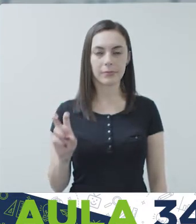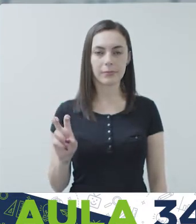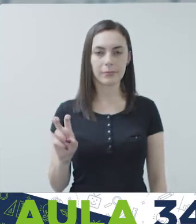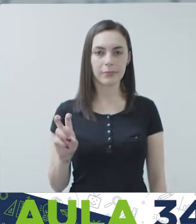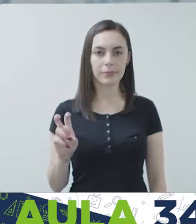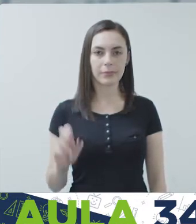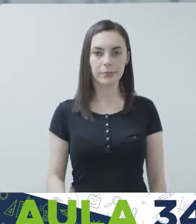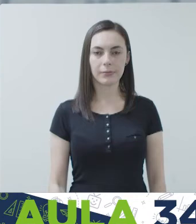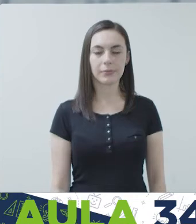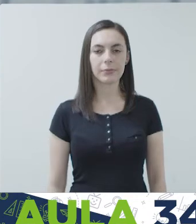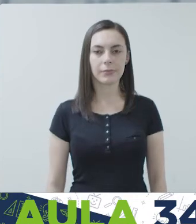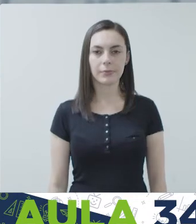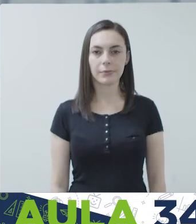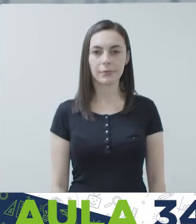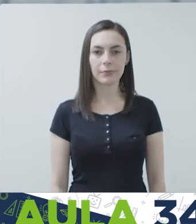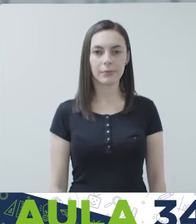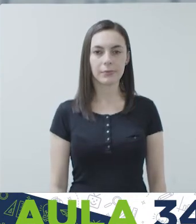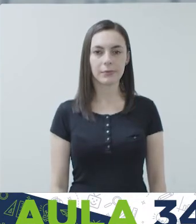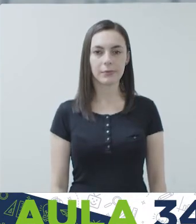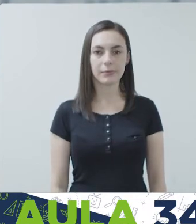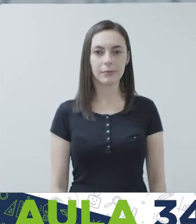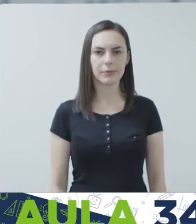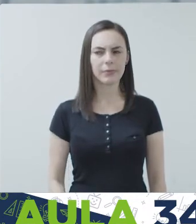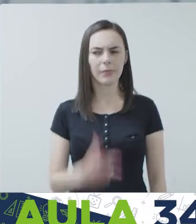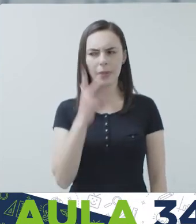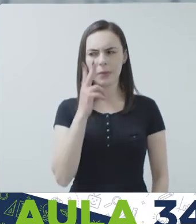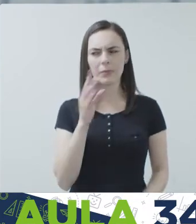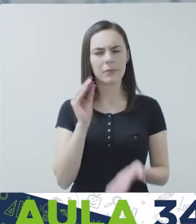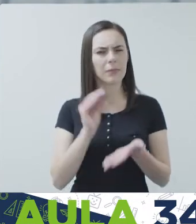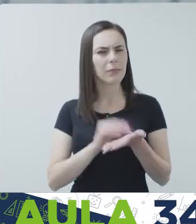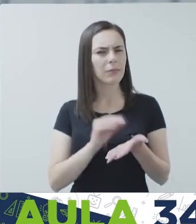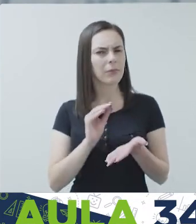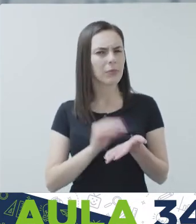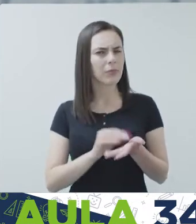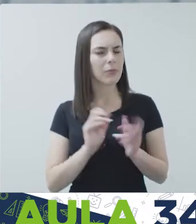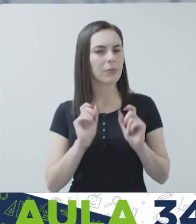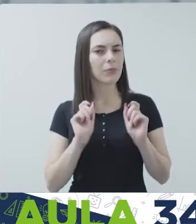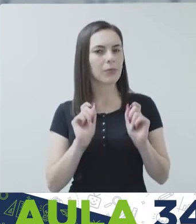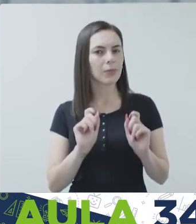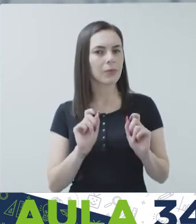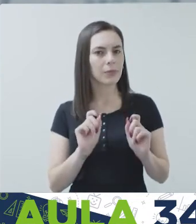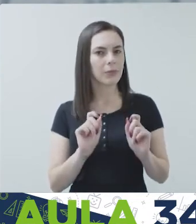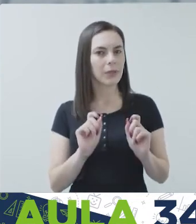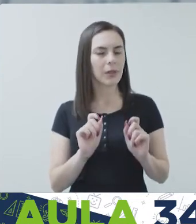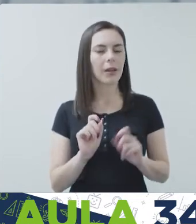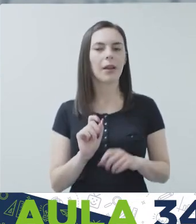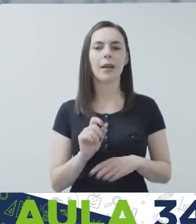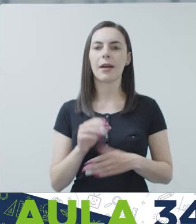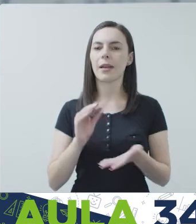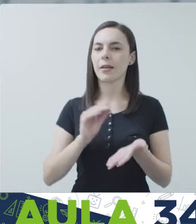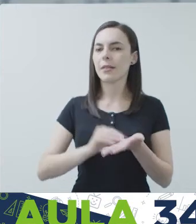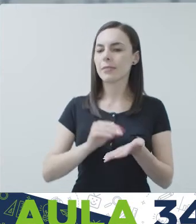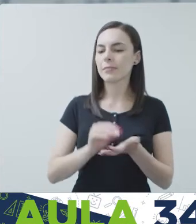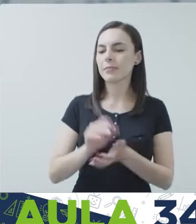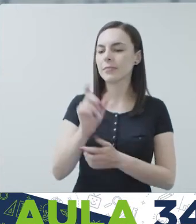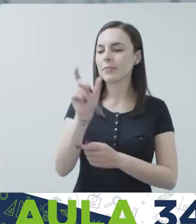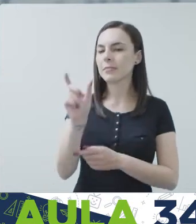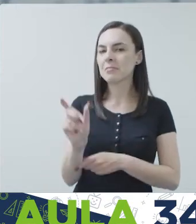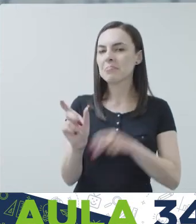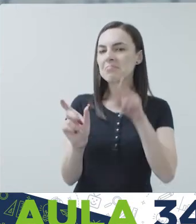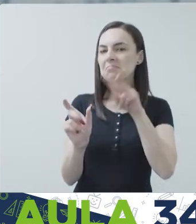cinco. Faltou alguma coisa aqui. Faltou a gente colocar como é que a gente lê